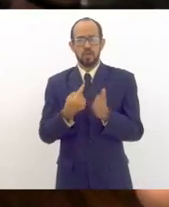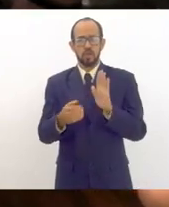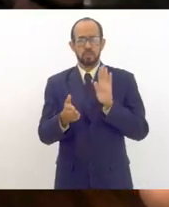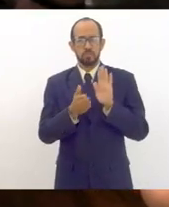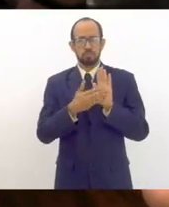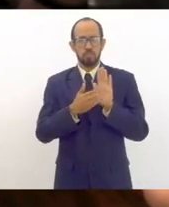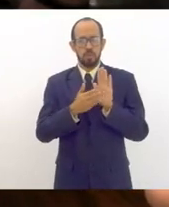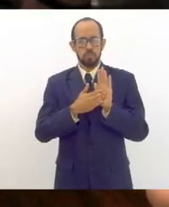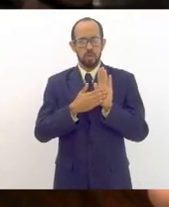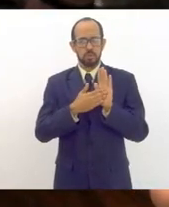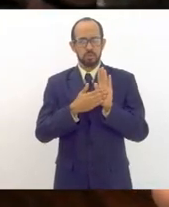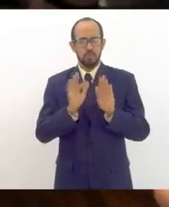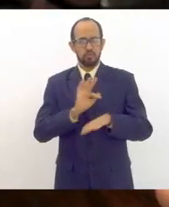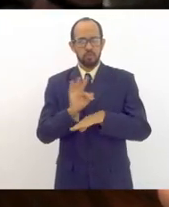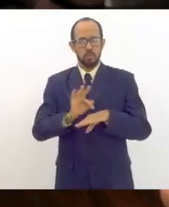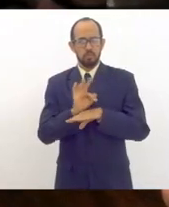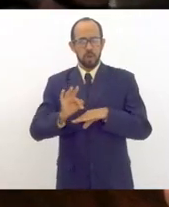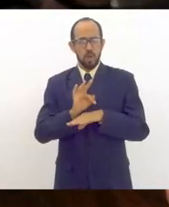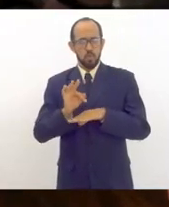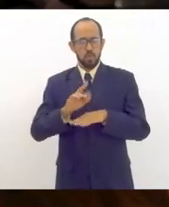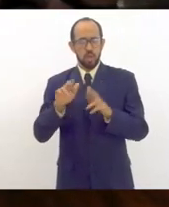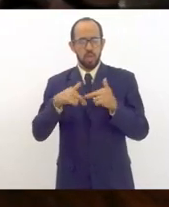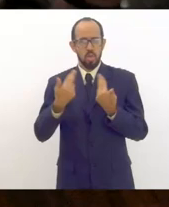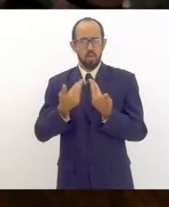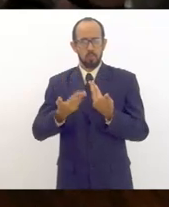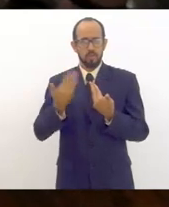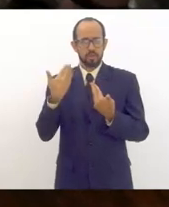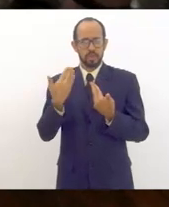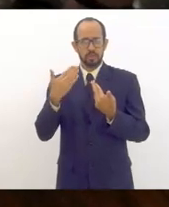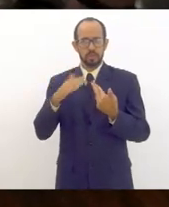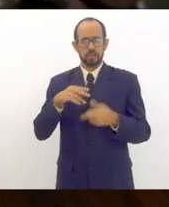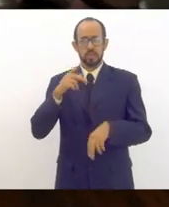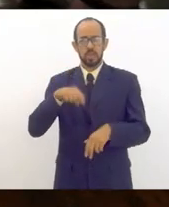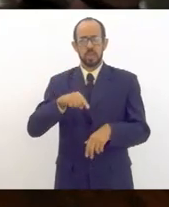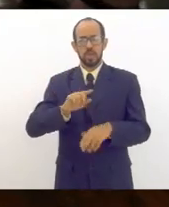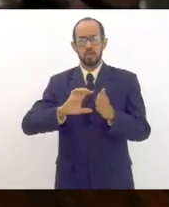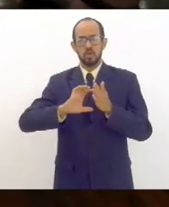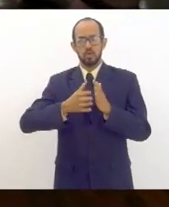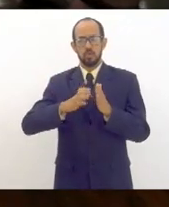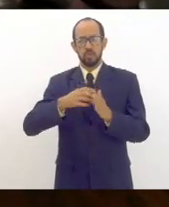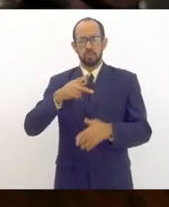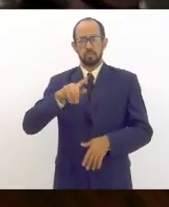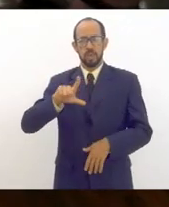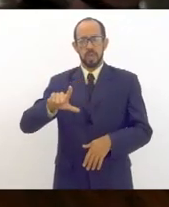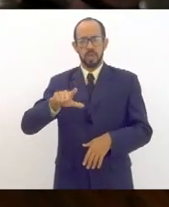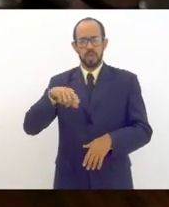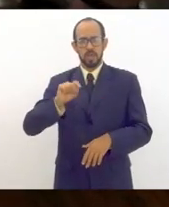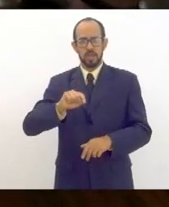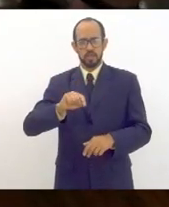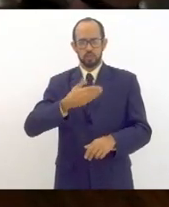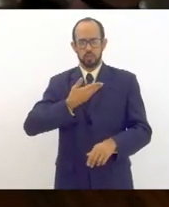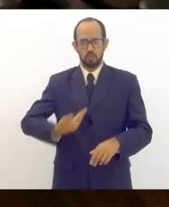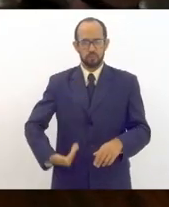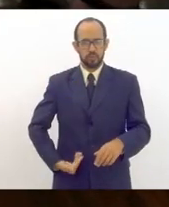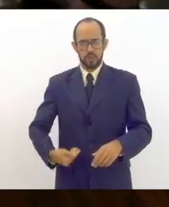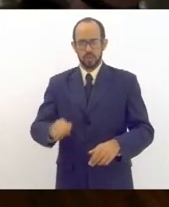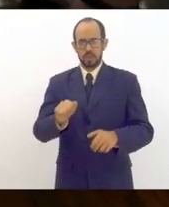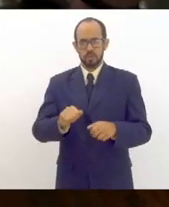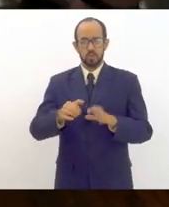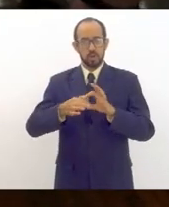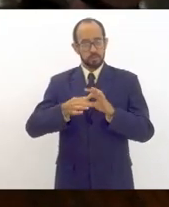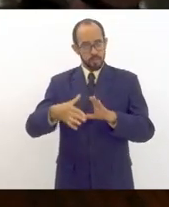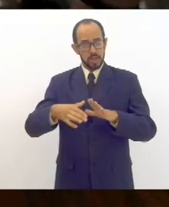aqui formalmente na reunião anterior, é que o PL do governo viesse à pauta